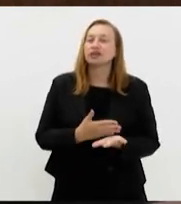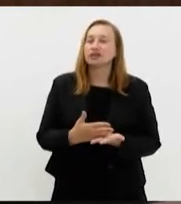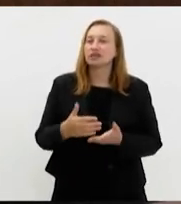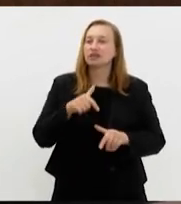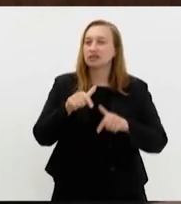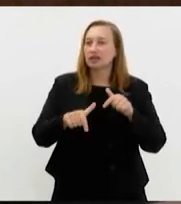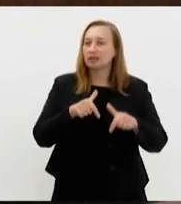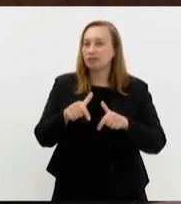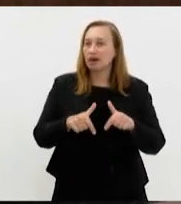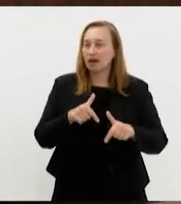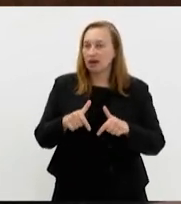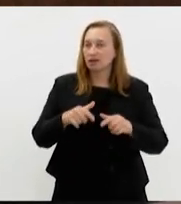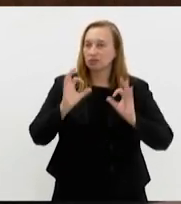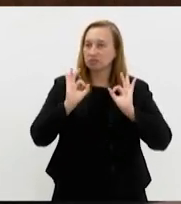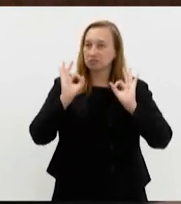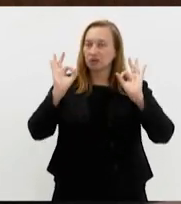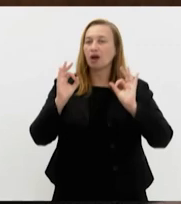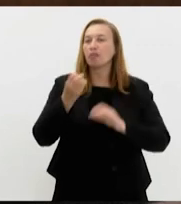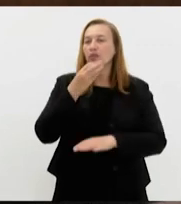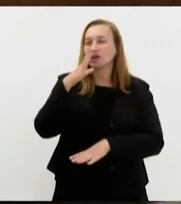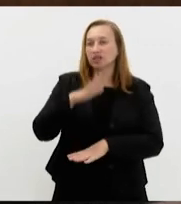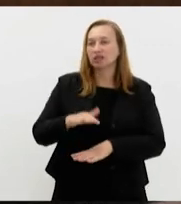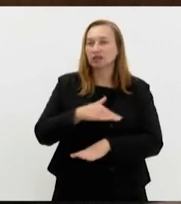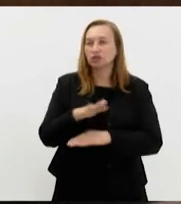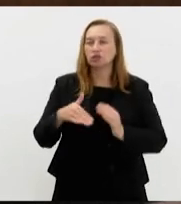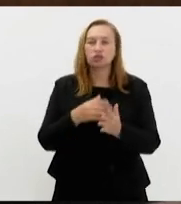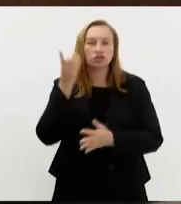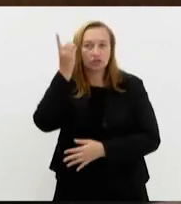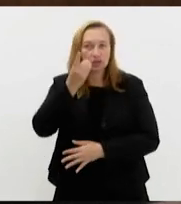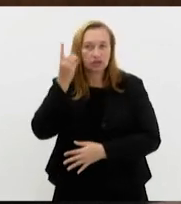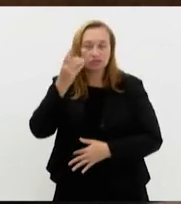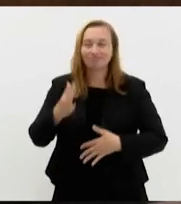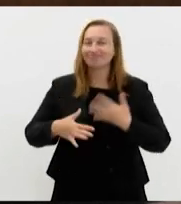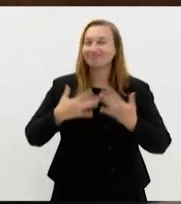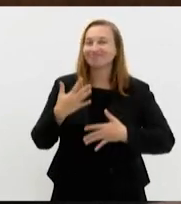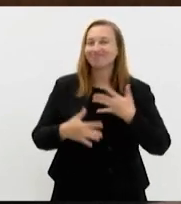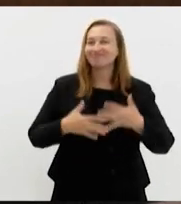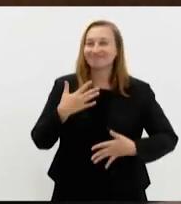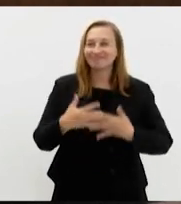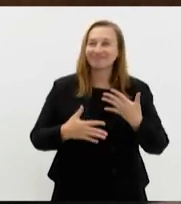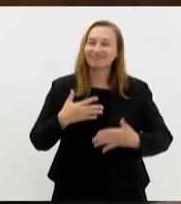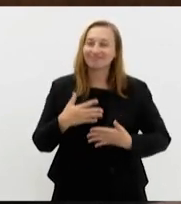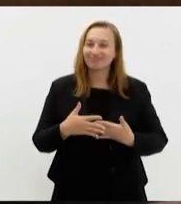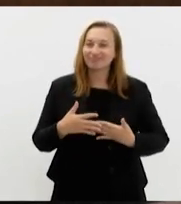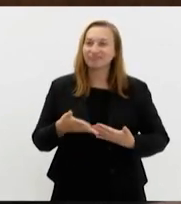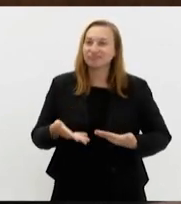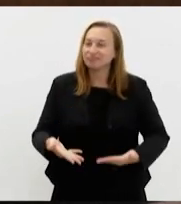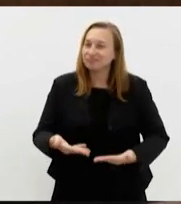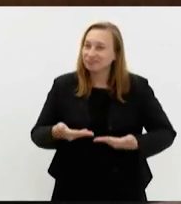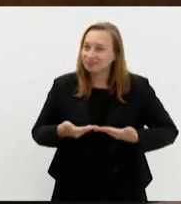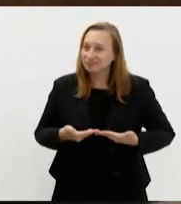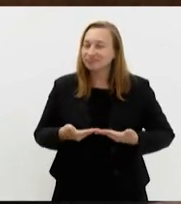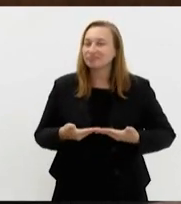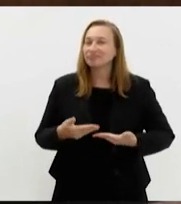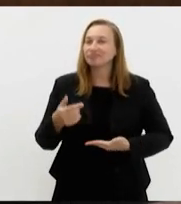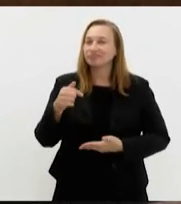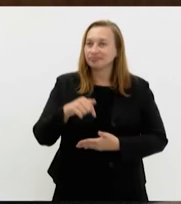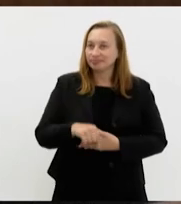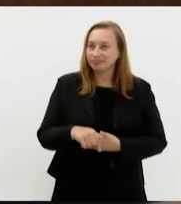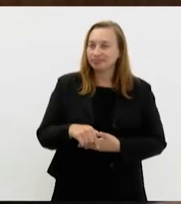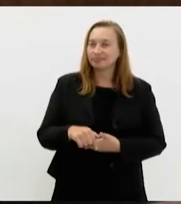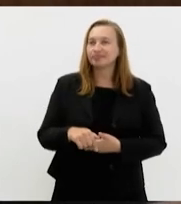Uma boa tarde a todos os deputados e deputadas. É com muita alegria que eu recebo aqui